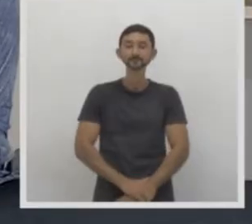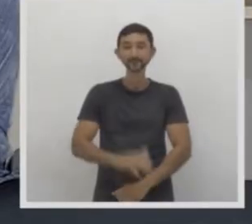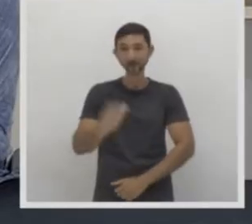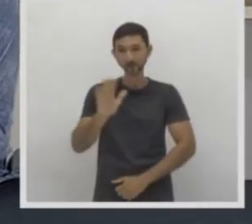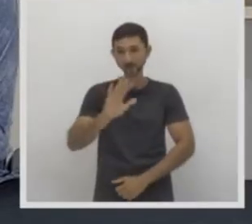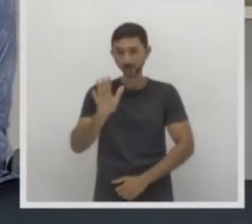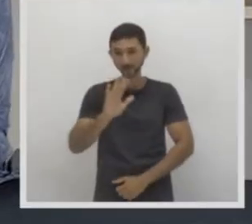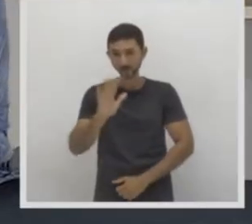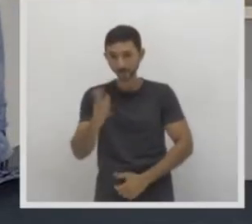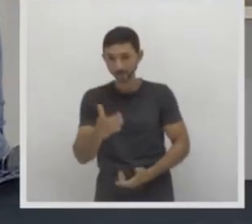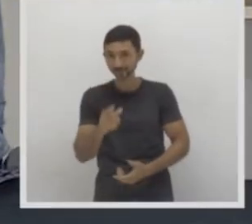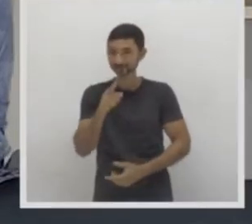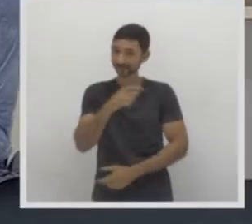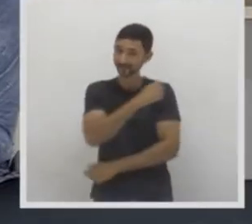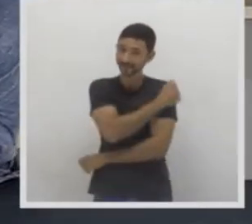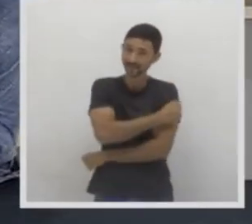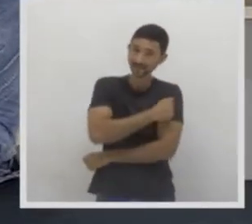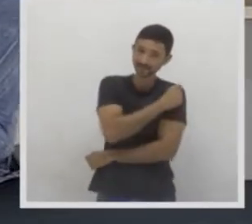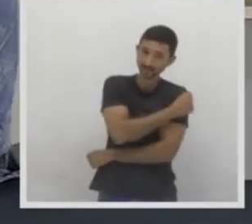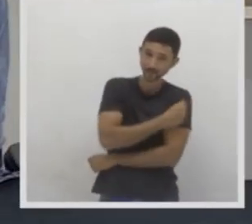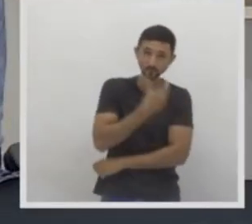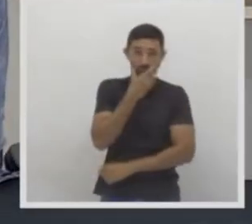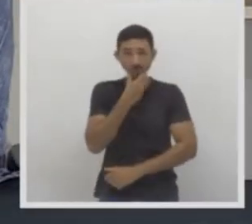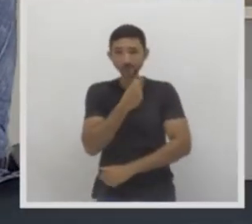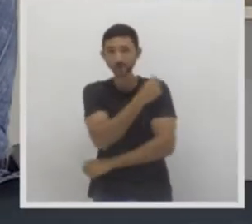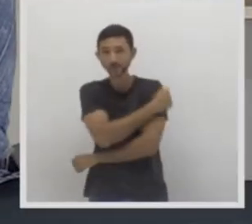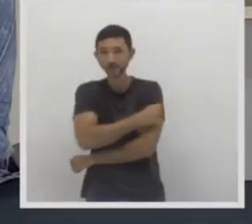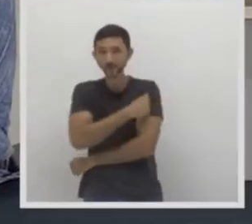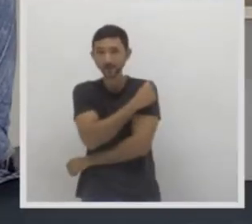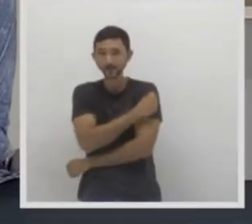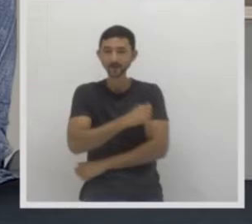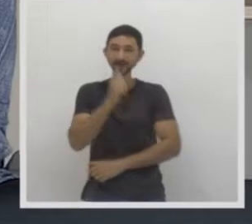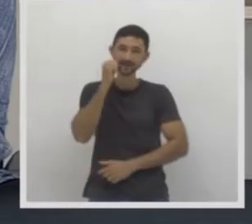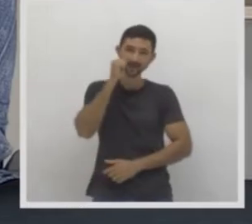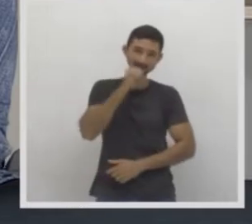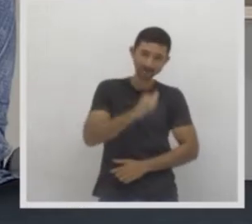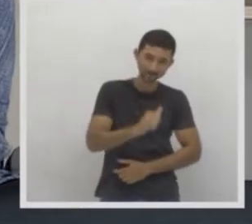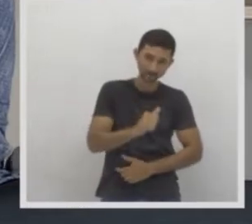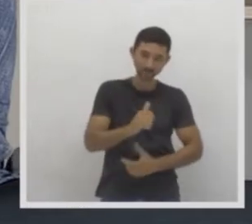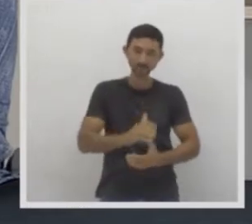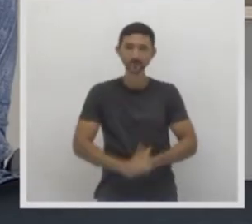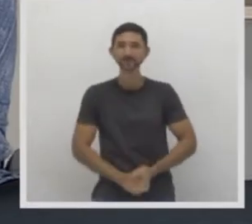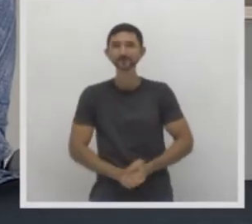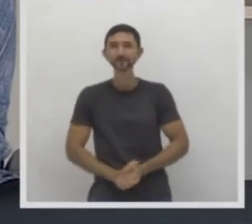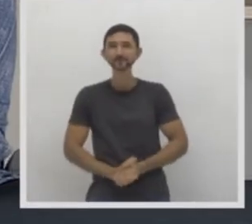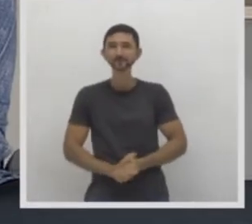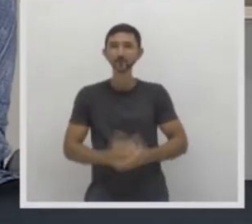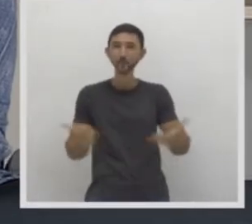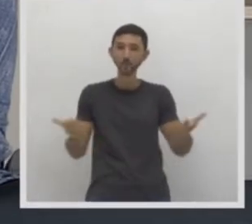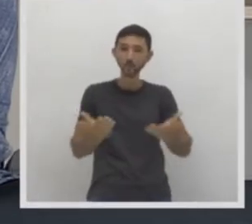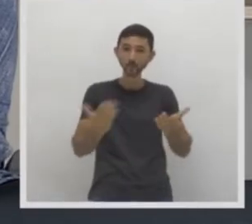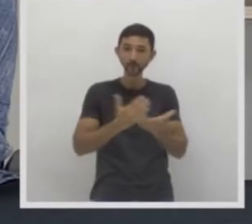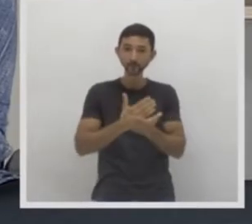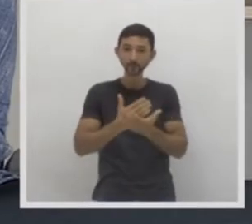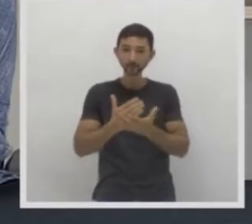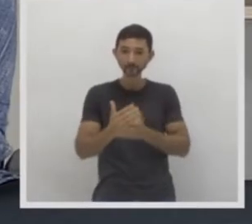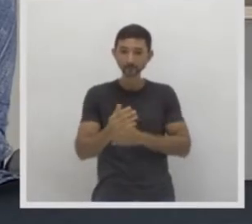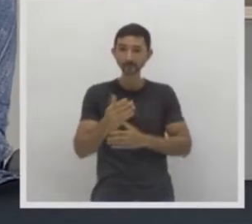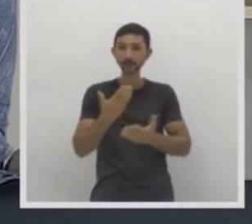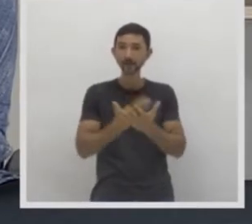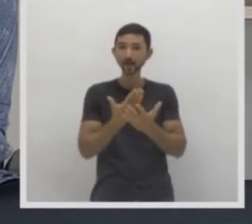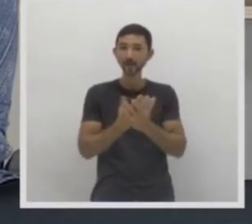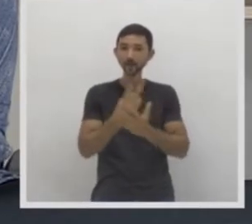Olá, você é aluno, você é aluna da Rede Municipal de Belém. Nós hoje vamos iniciar a nossa aula 2 de